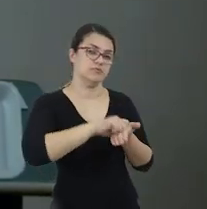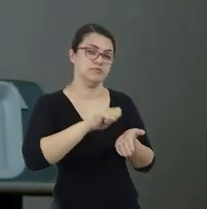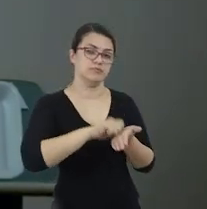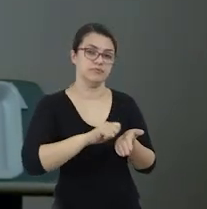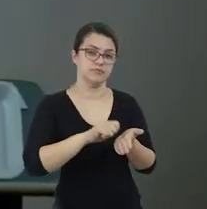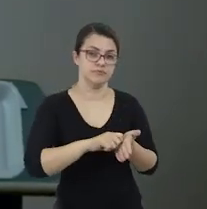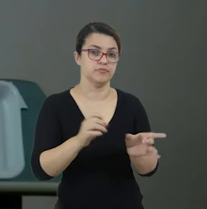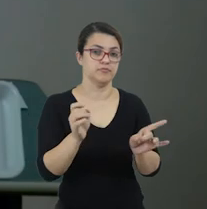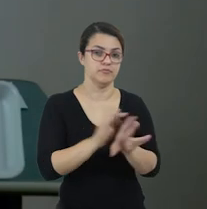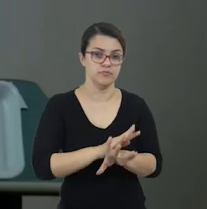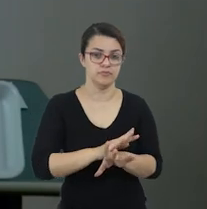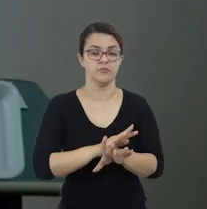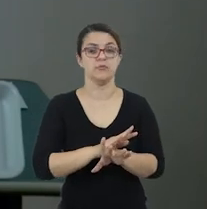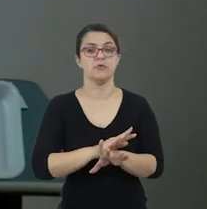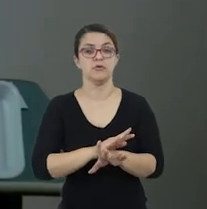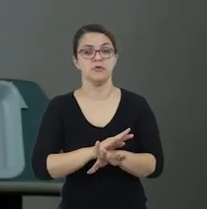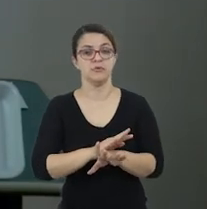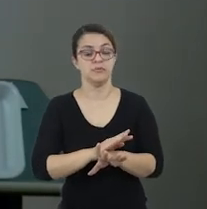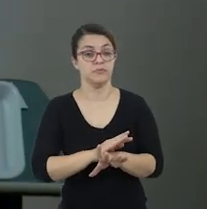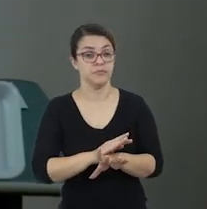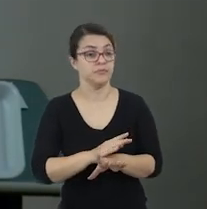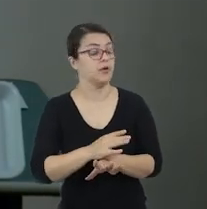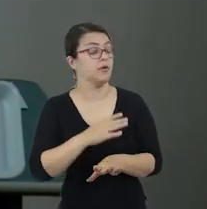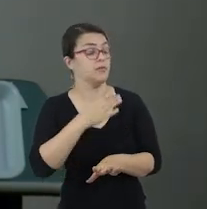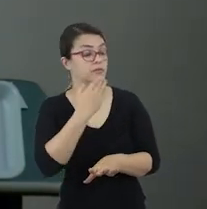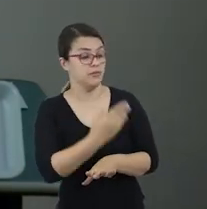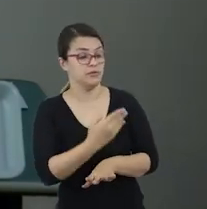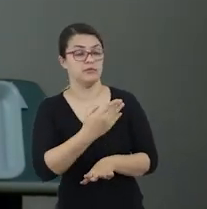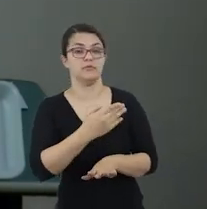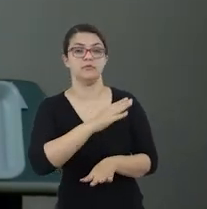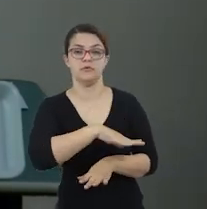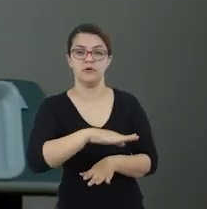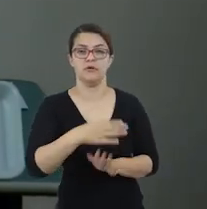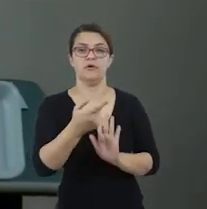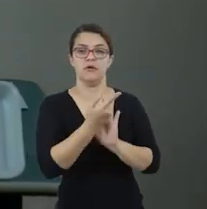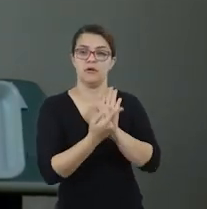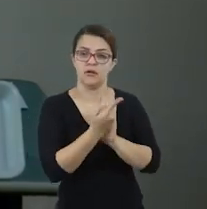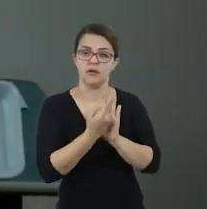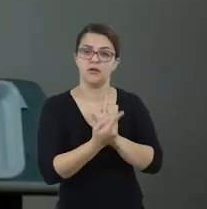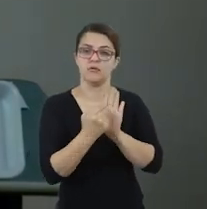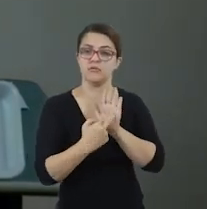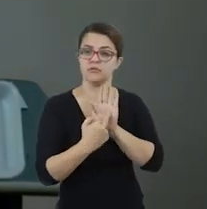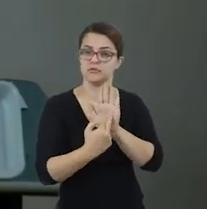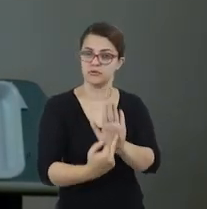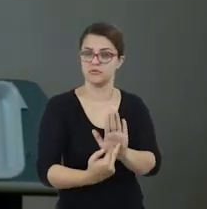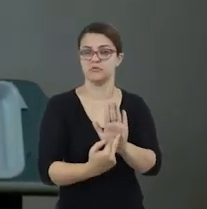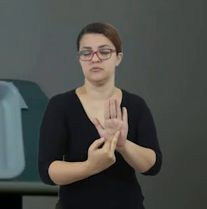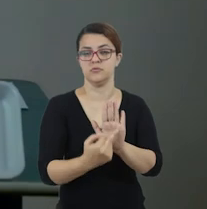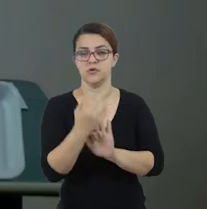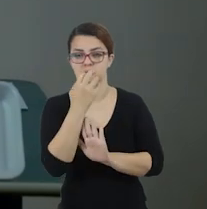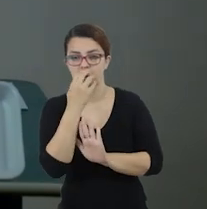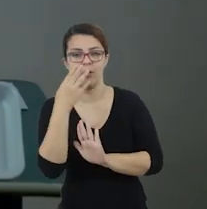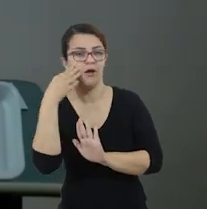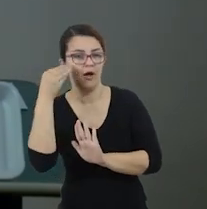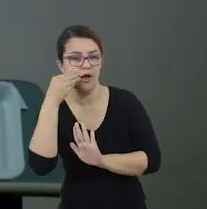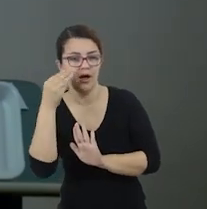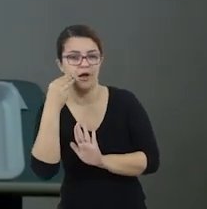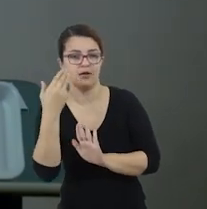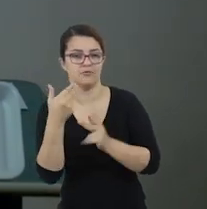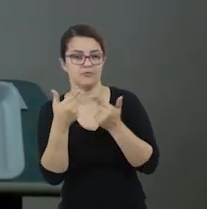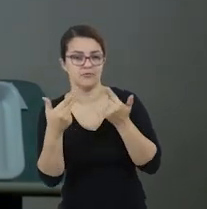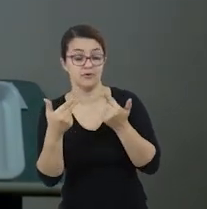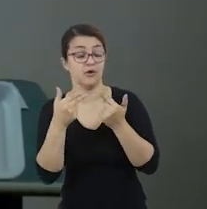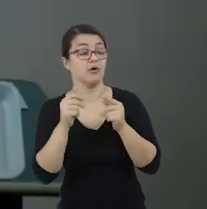Após registrar, peça para que a criança desenhe, faça um desenho representando esse animalzinho. Esta é uma atividade